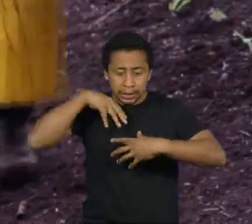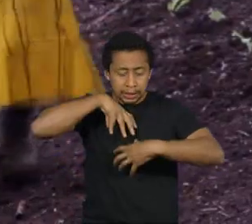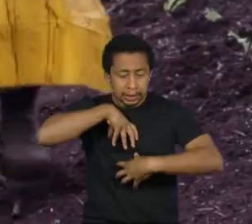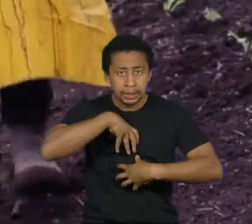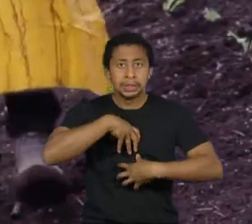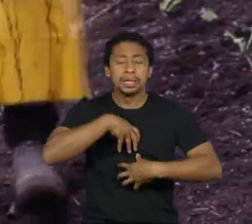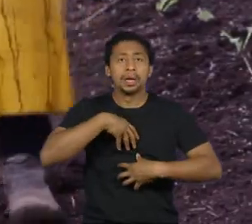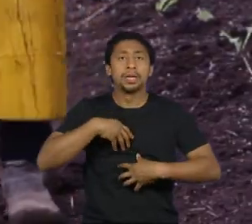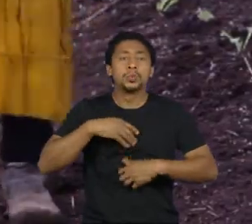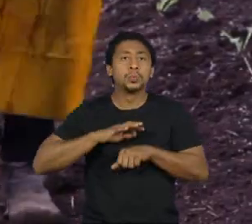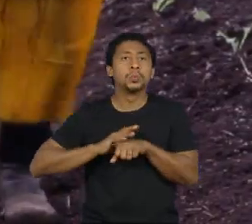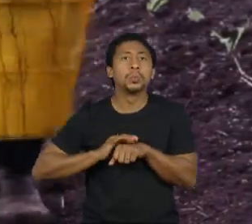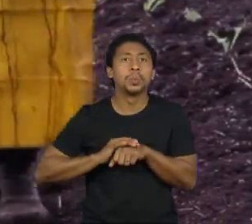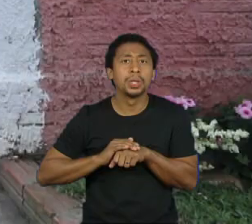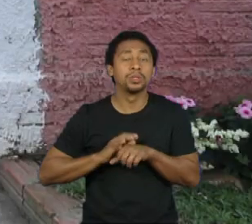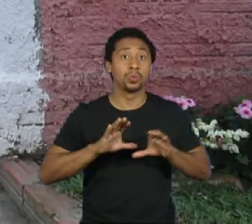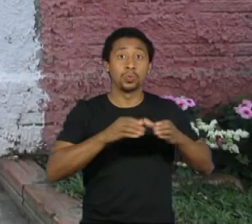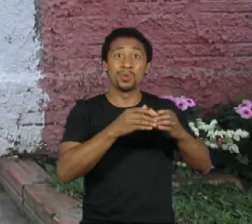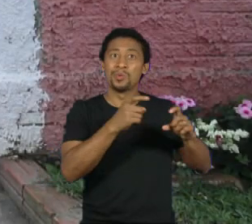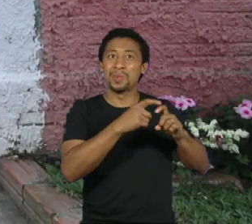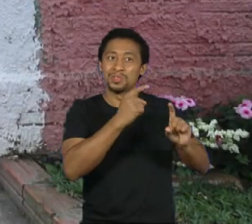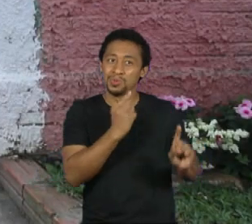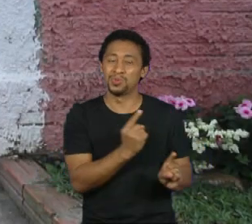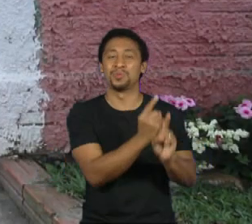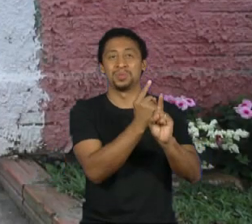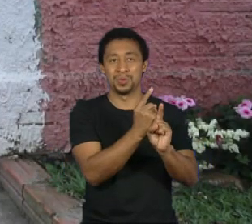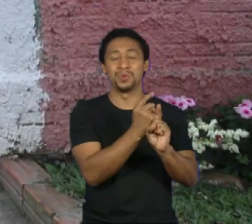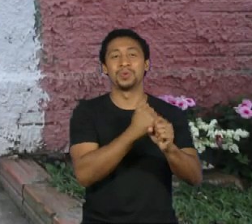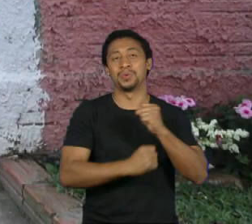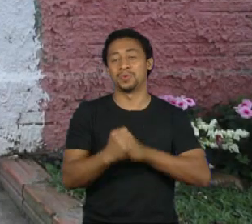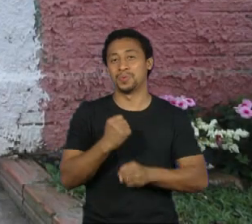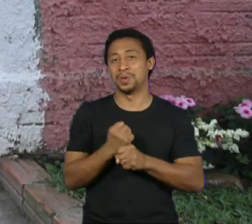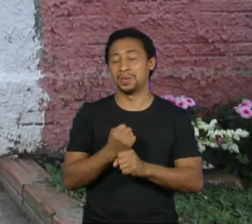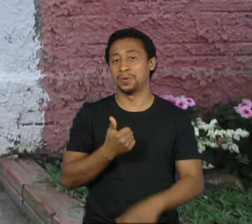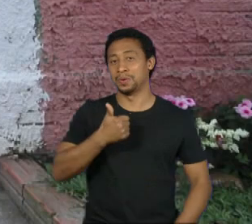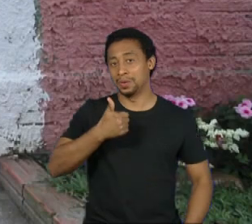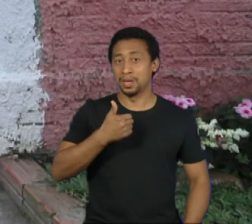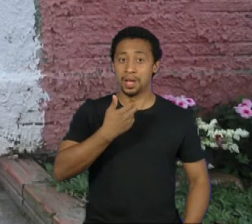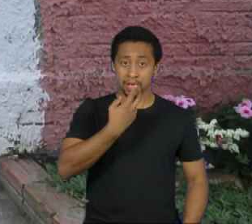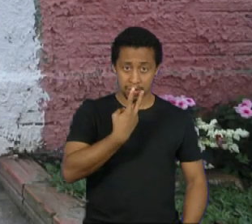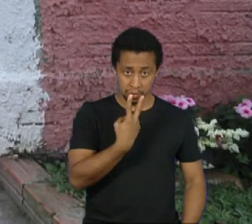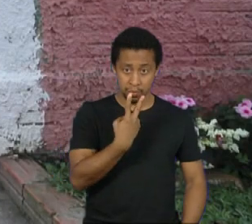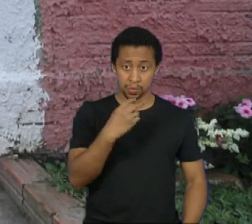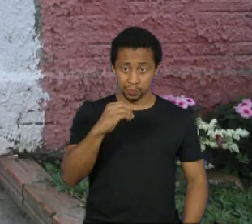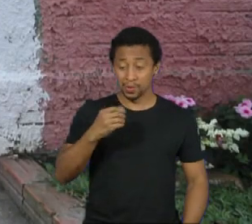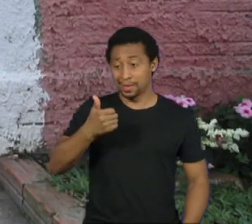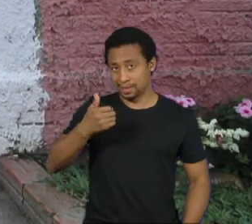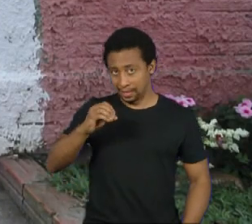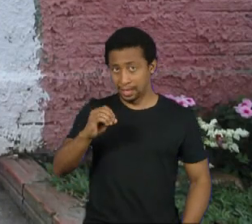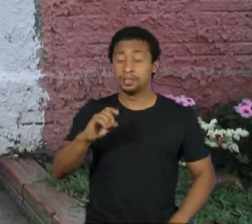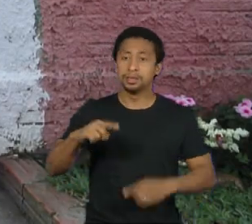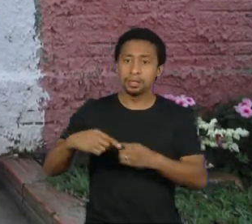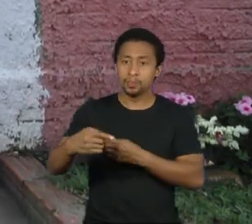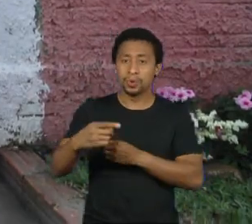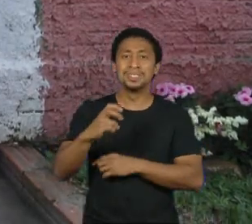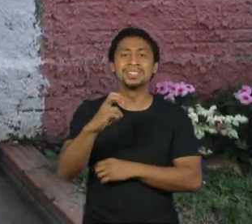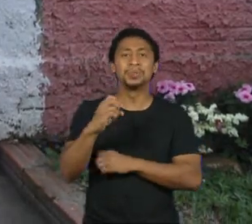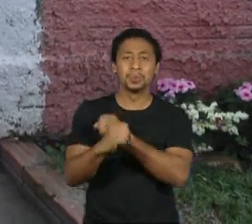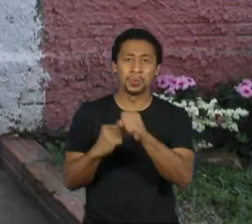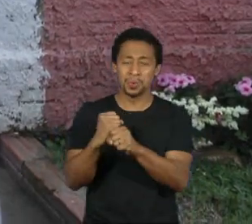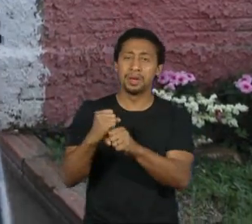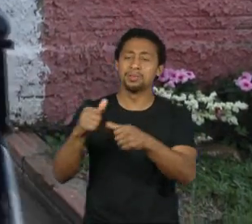junta médica em 2010. 5 anos depois, a situação se agravou e ela teve que se aposentar